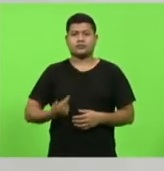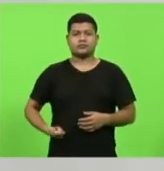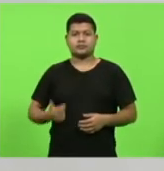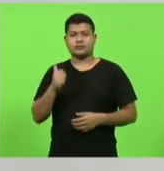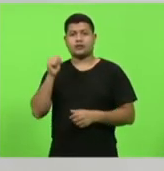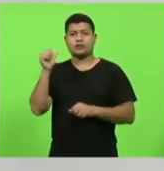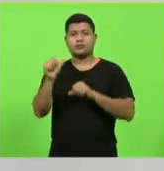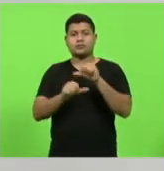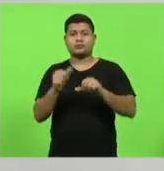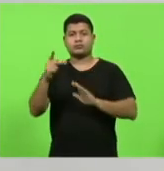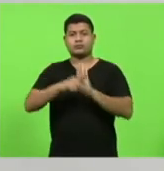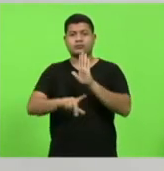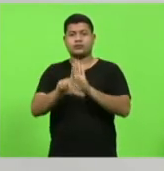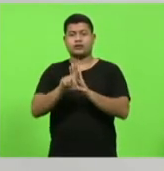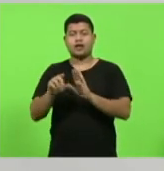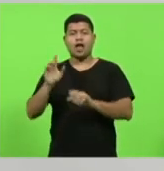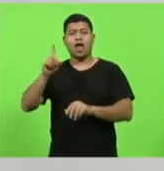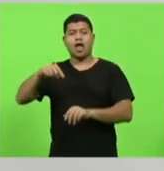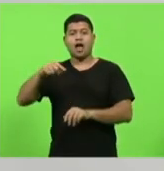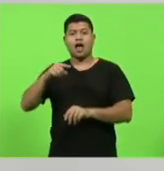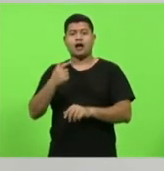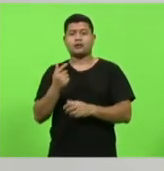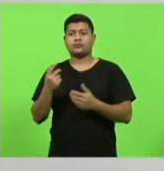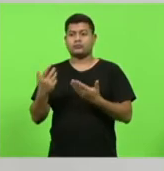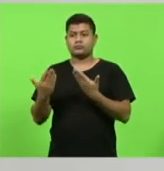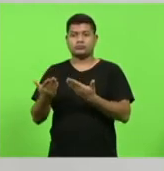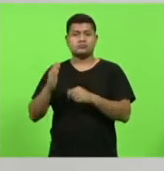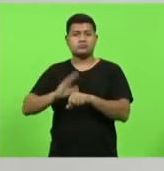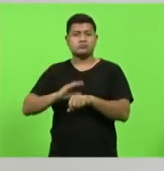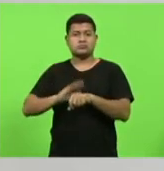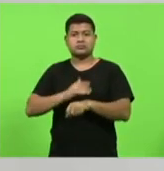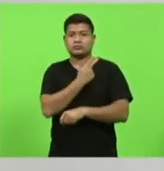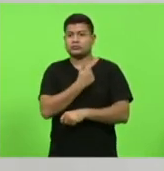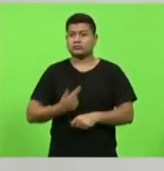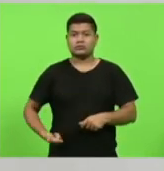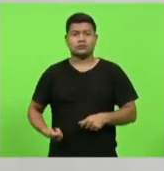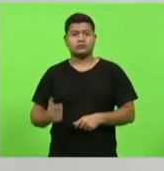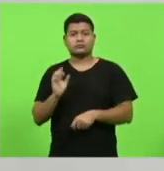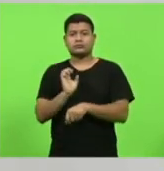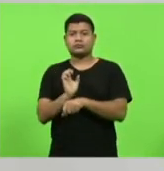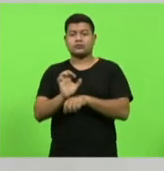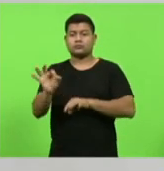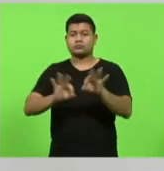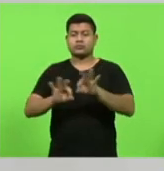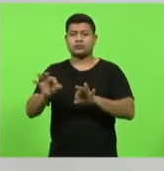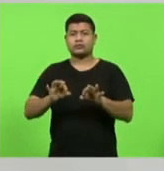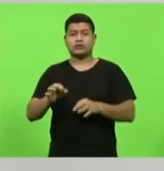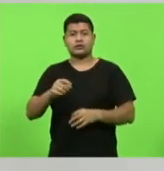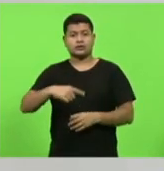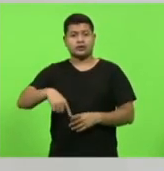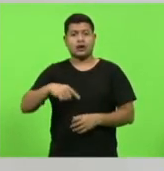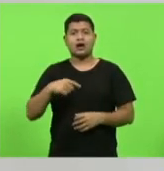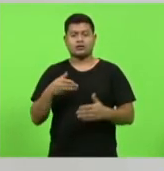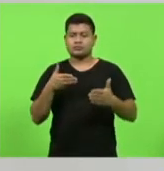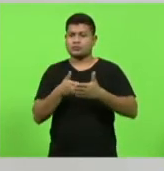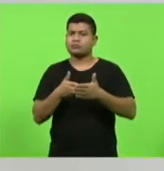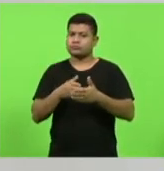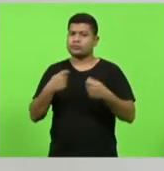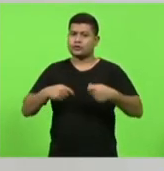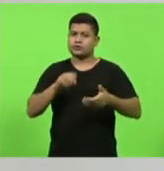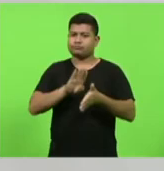projeto que era do próprio governo do Estado. Um veto que, para nós catarinenses, é fundamental. E eu falo